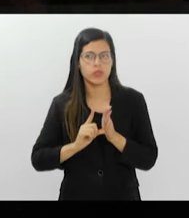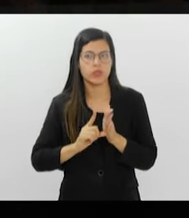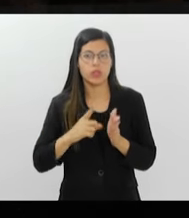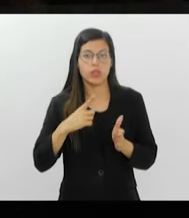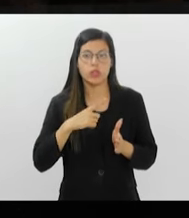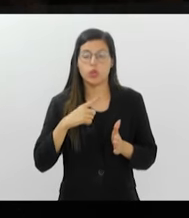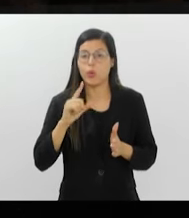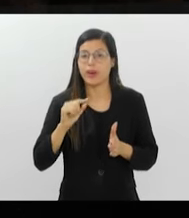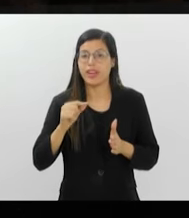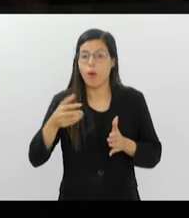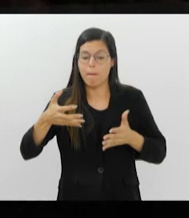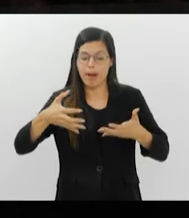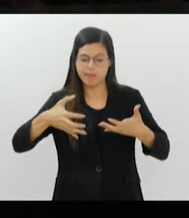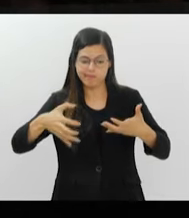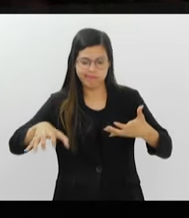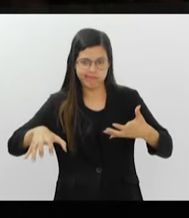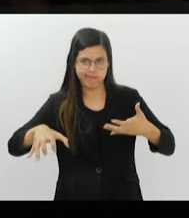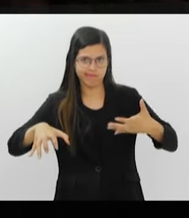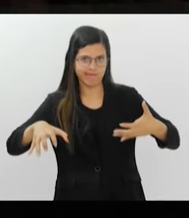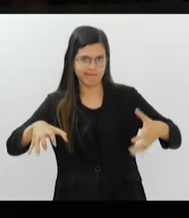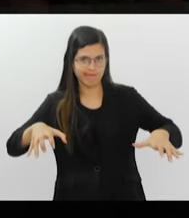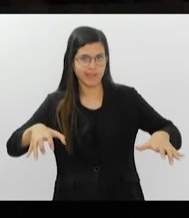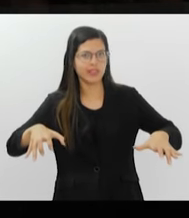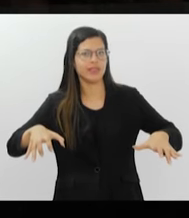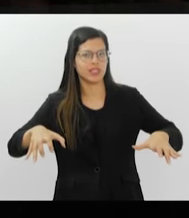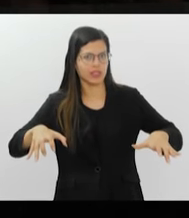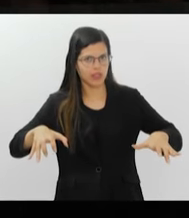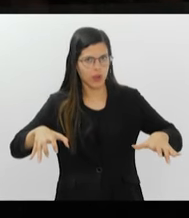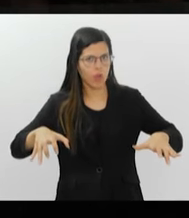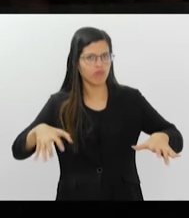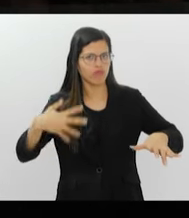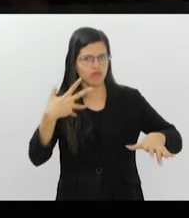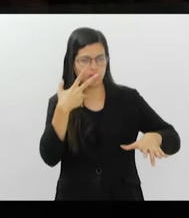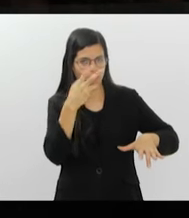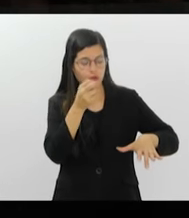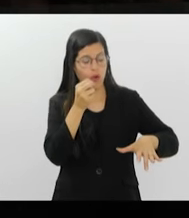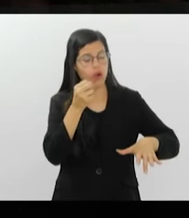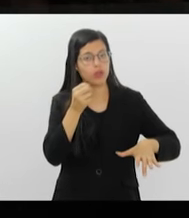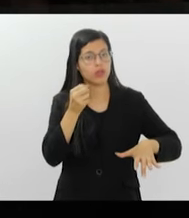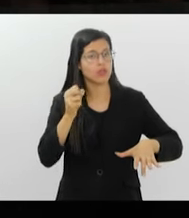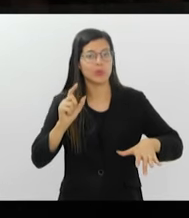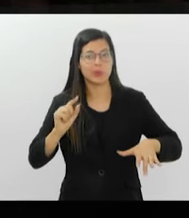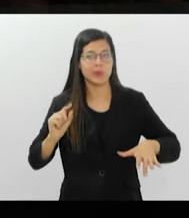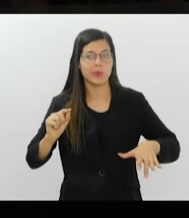uma polarização extrema, né, entre